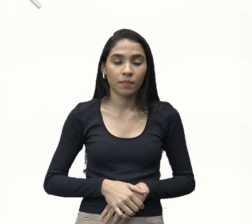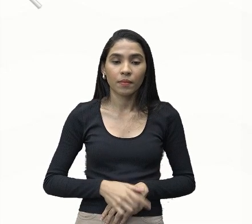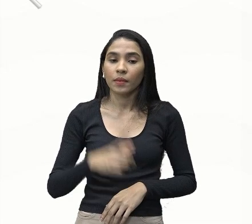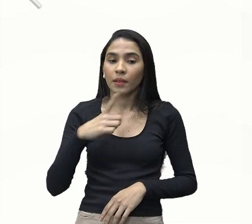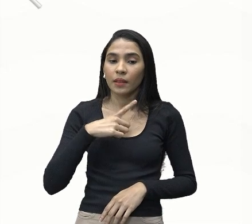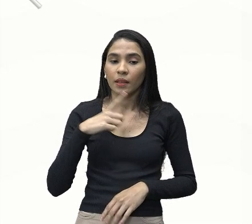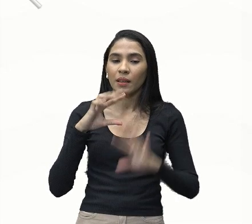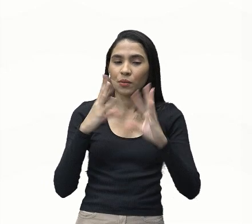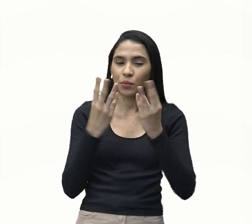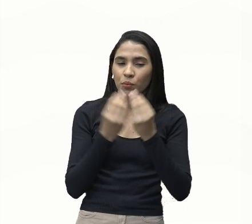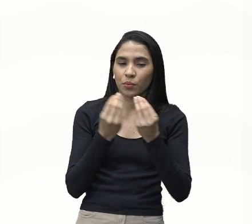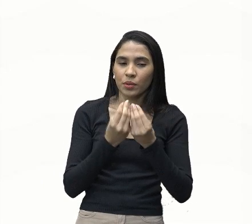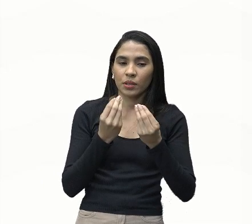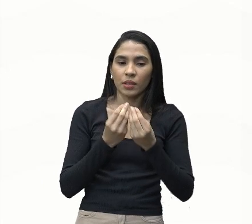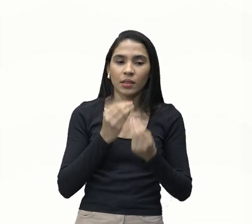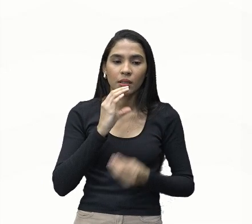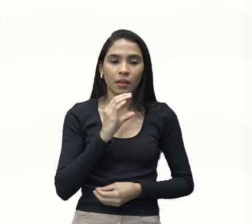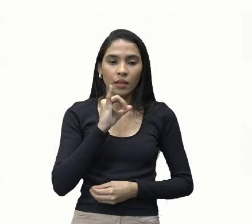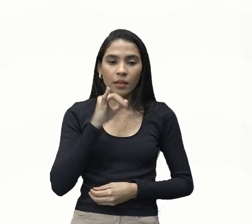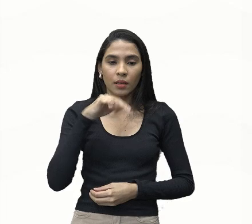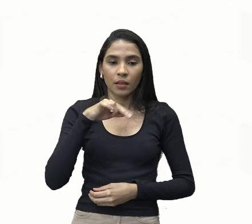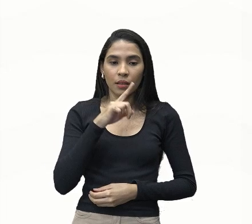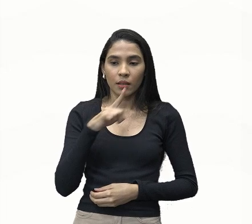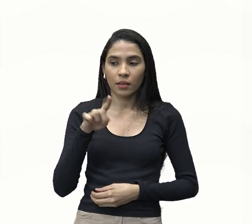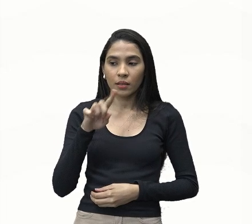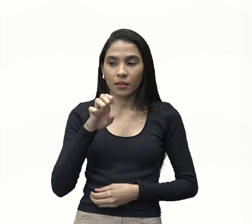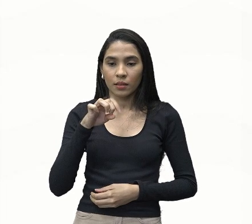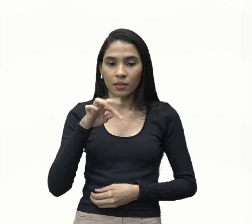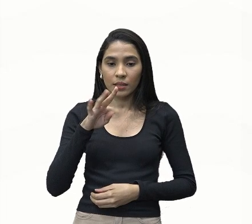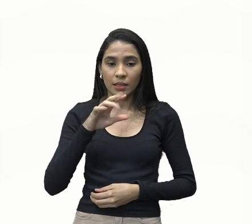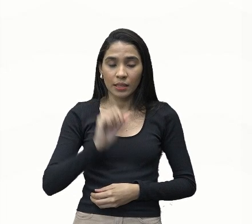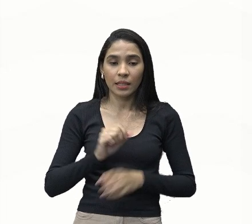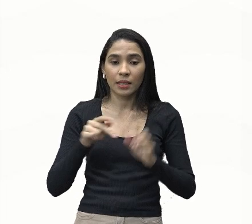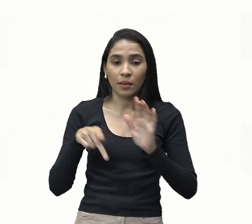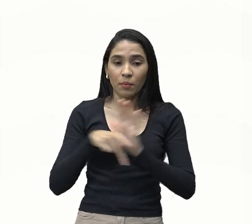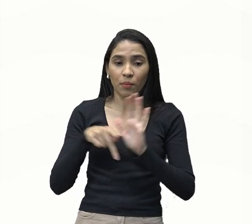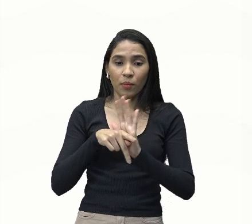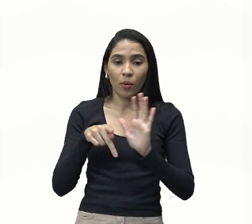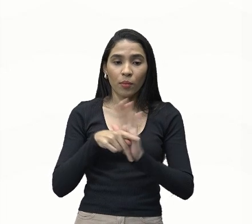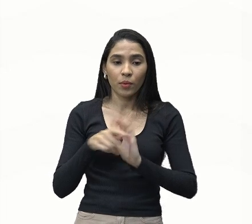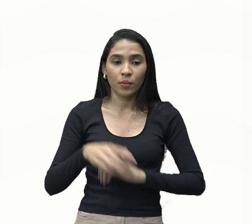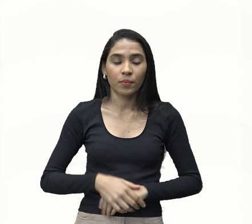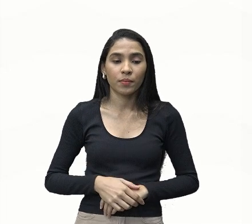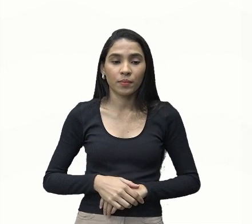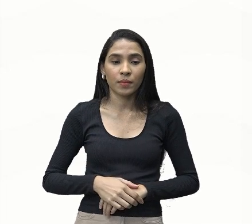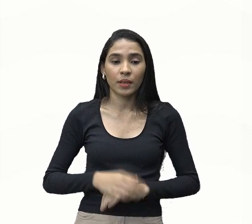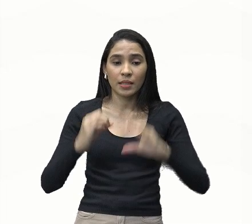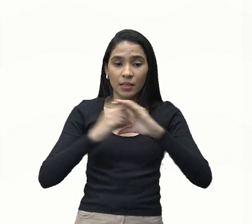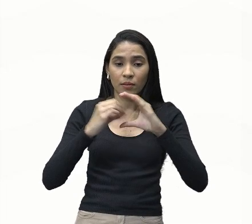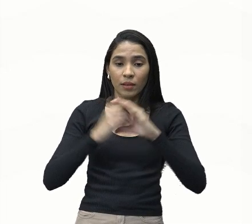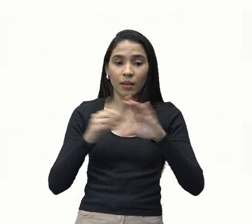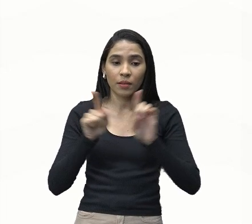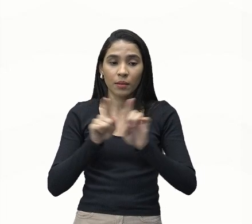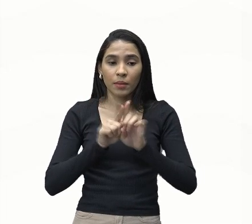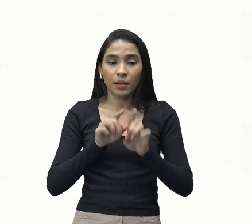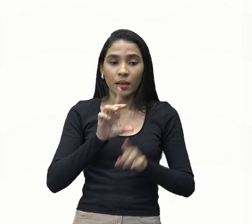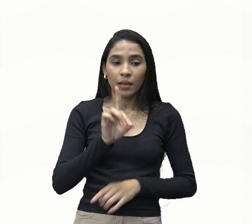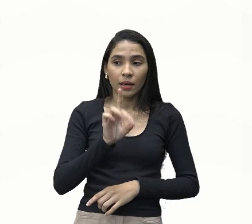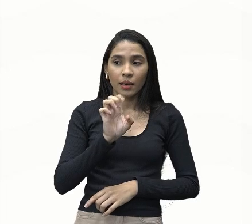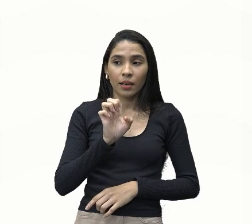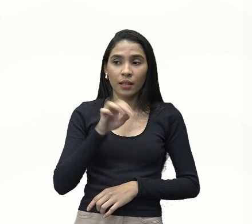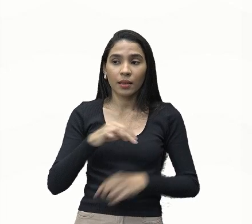uma substância que é cinzenta, que são os corpos celulares dos neurônios e seus dendritos. E